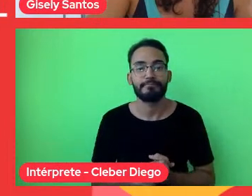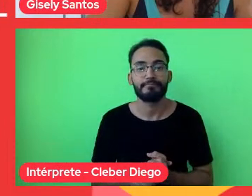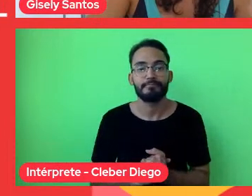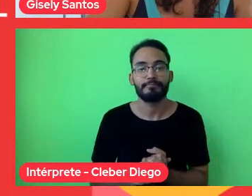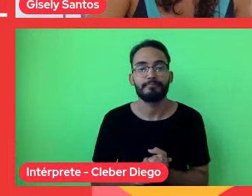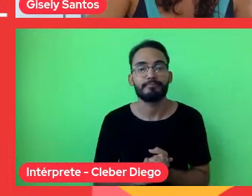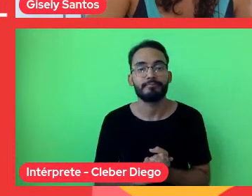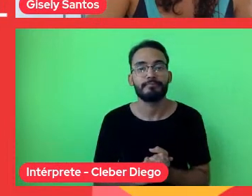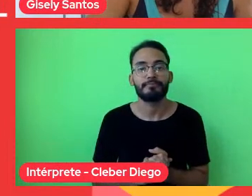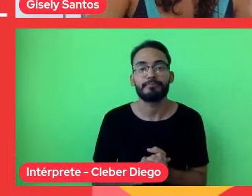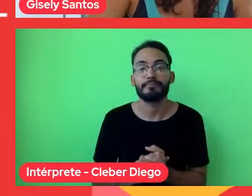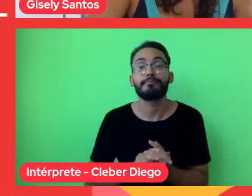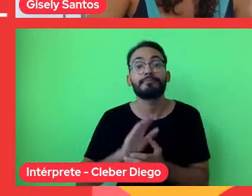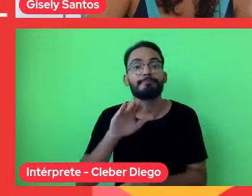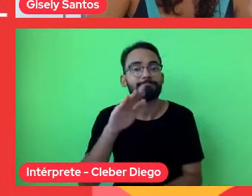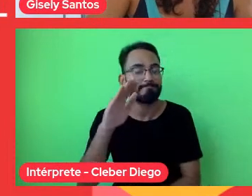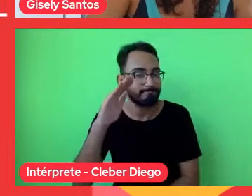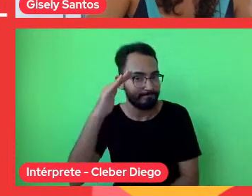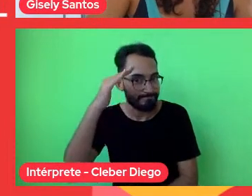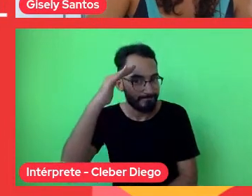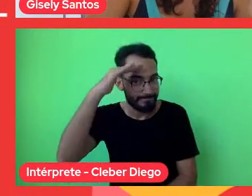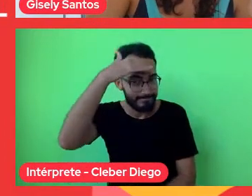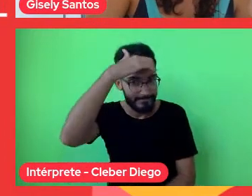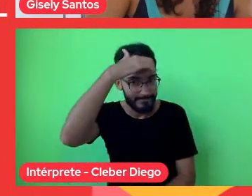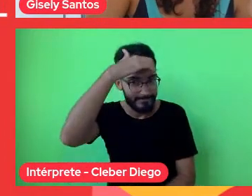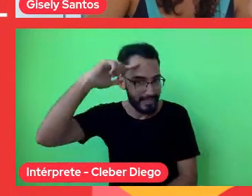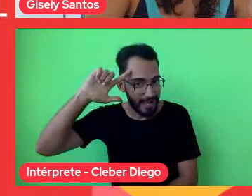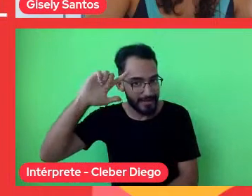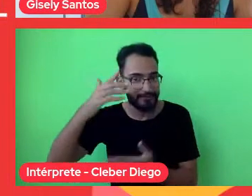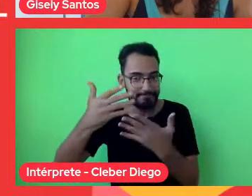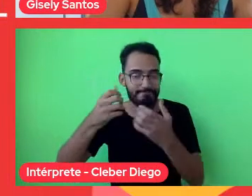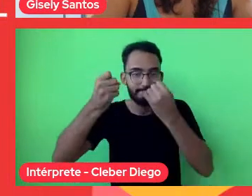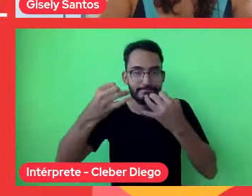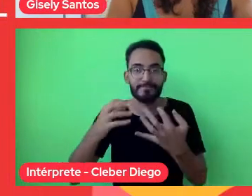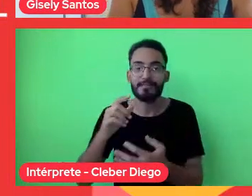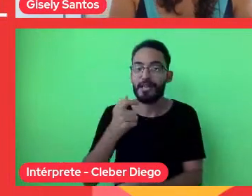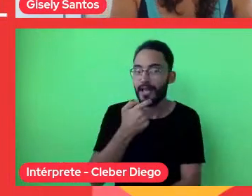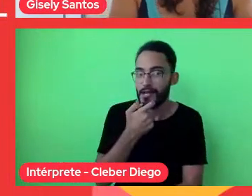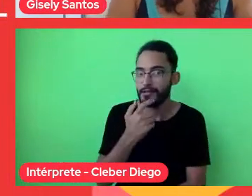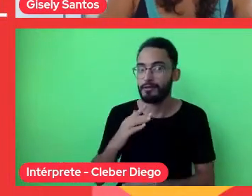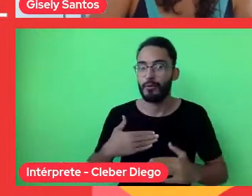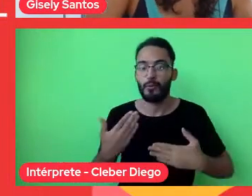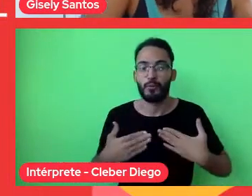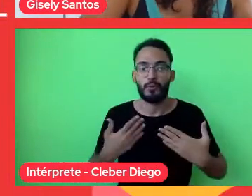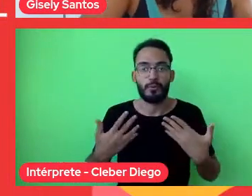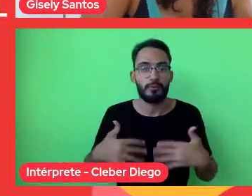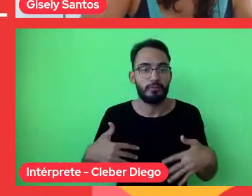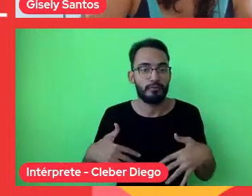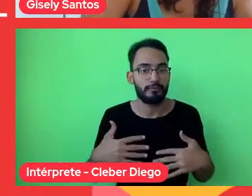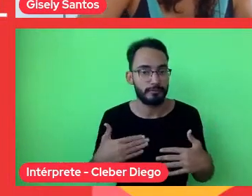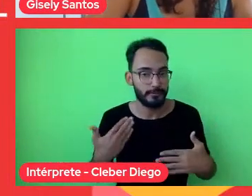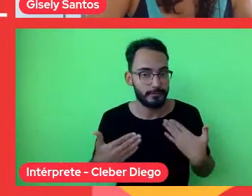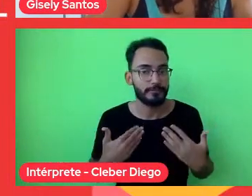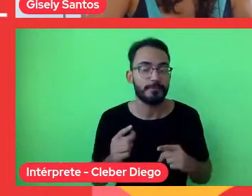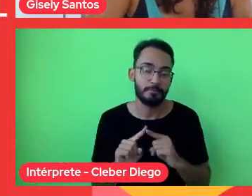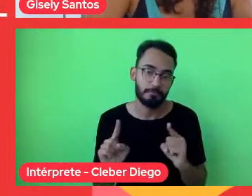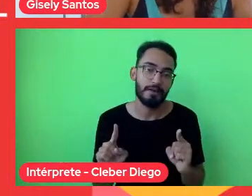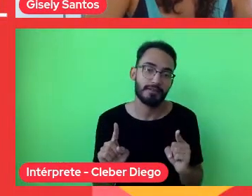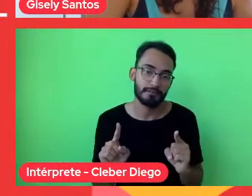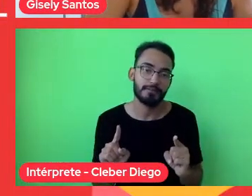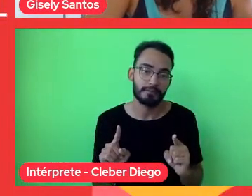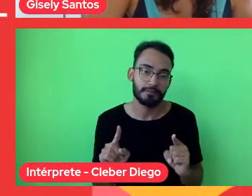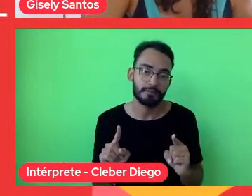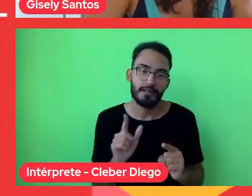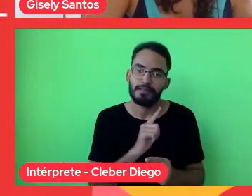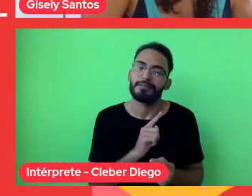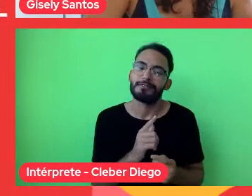Olá, e até dando uma tranquilidade assim, né, que às vezes o inglês já assusta mesmo de primeira, mas assim, eles dão um